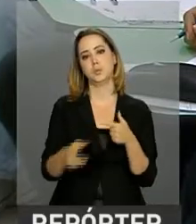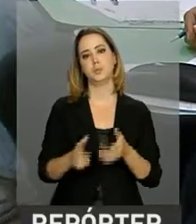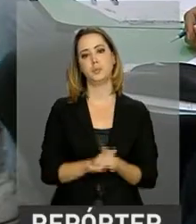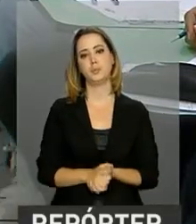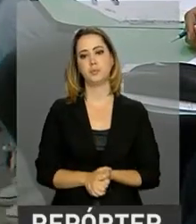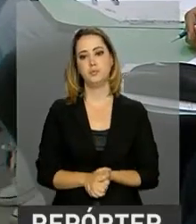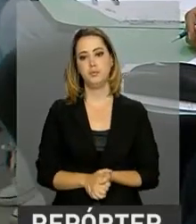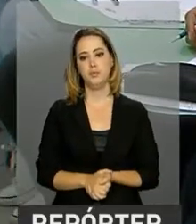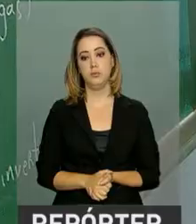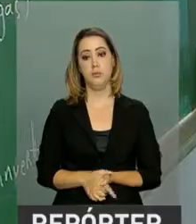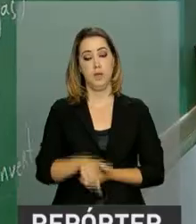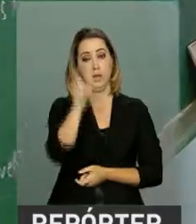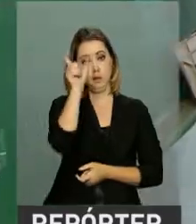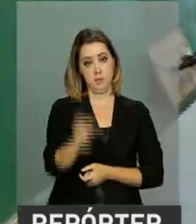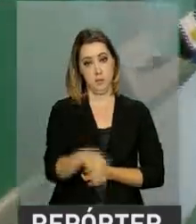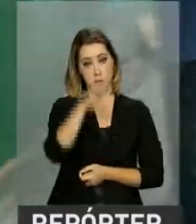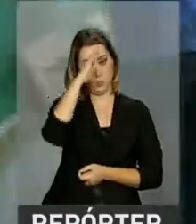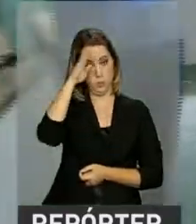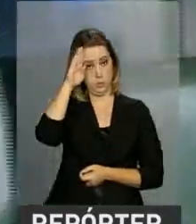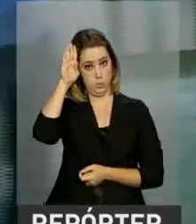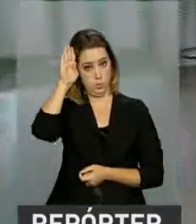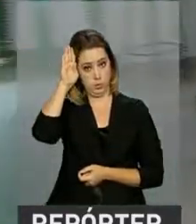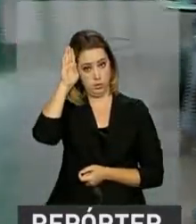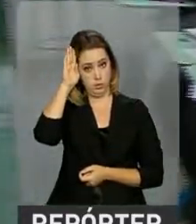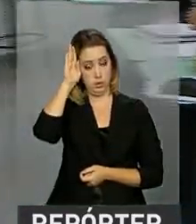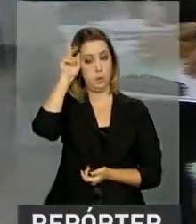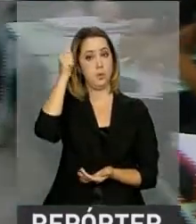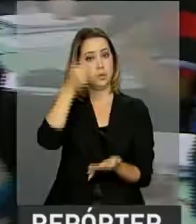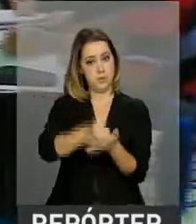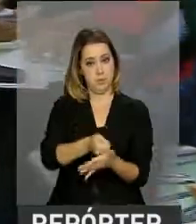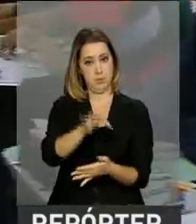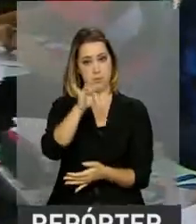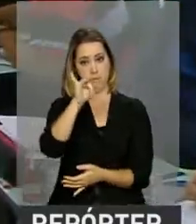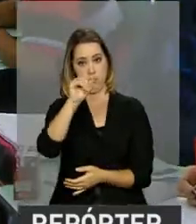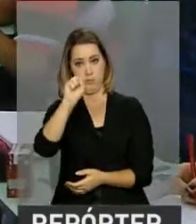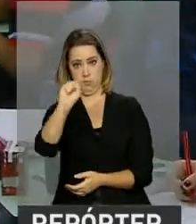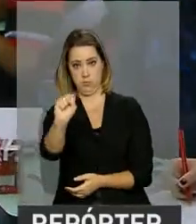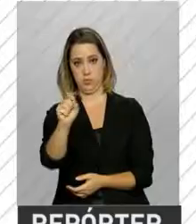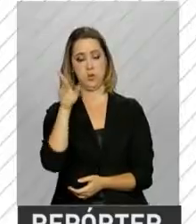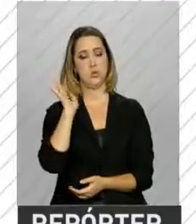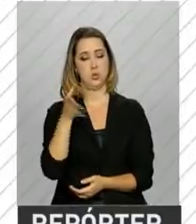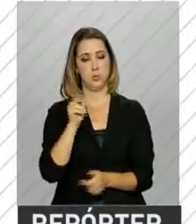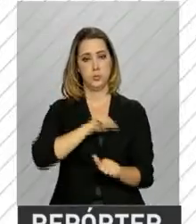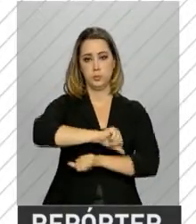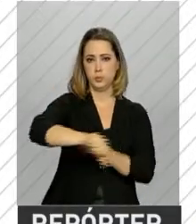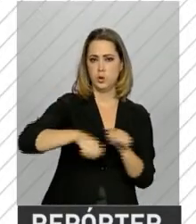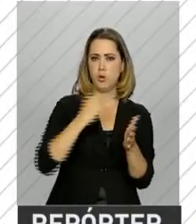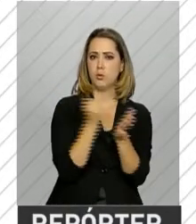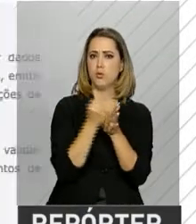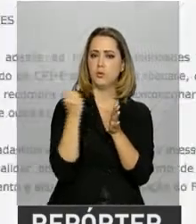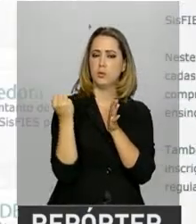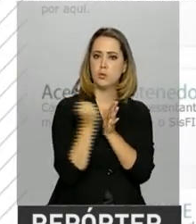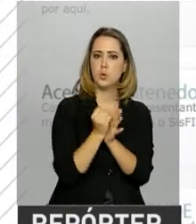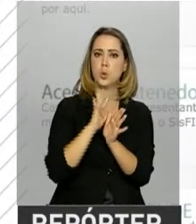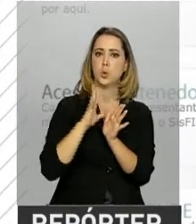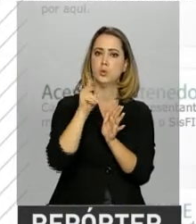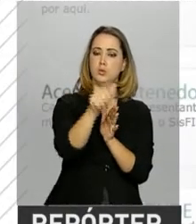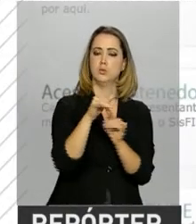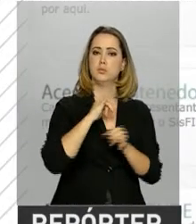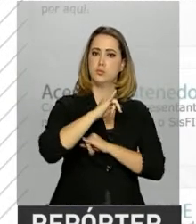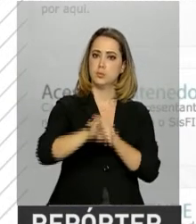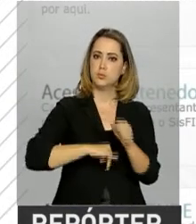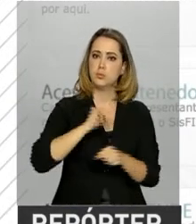estudantes que têm curso superior financiado pelo fies já podem fazer a renovação do contrato o processo pode ser feito todo pela internet